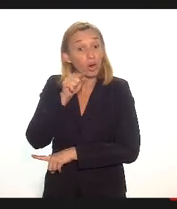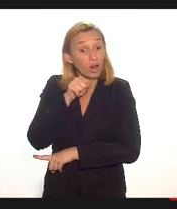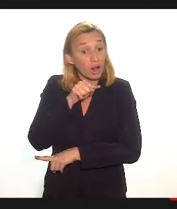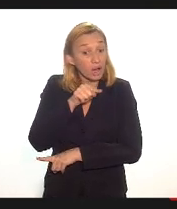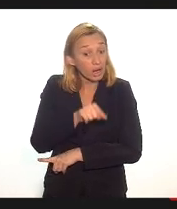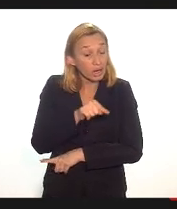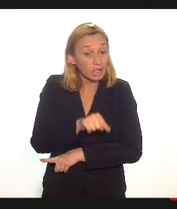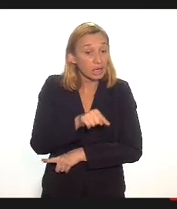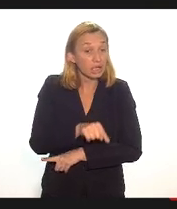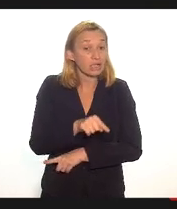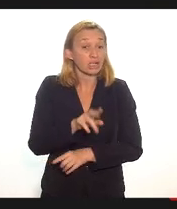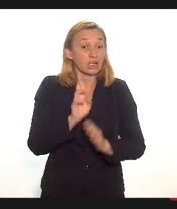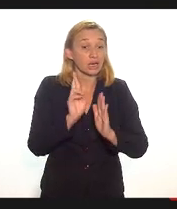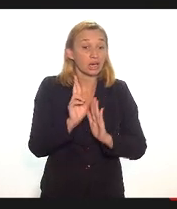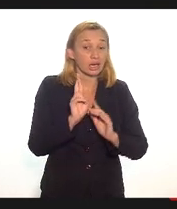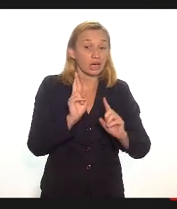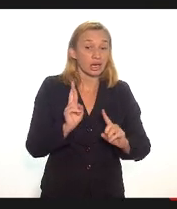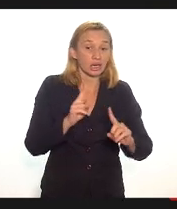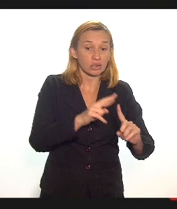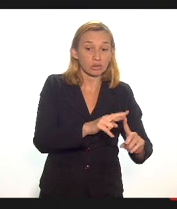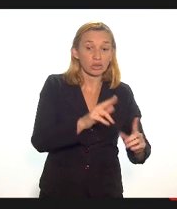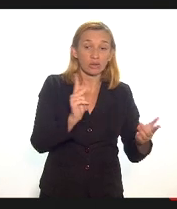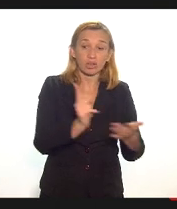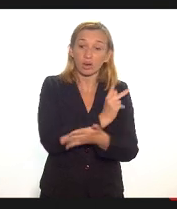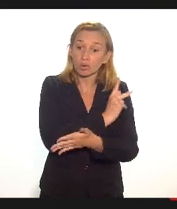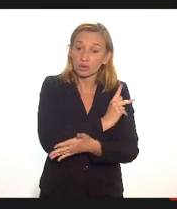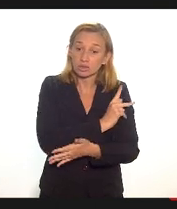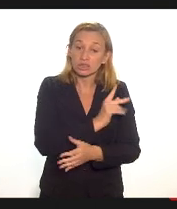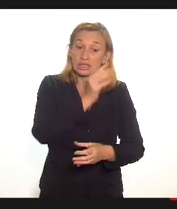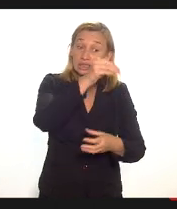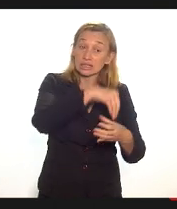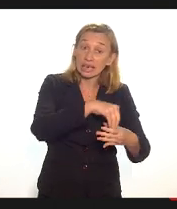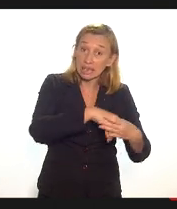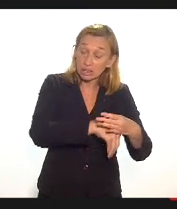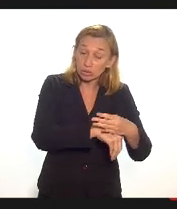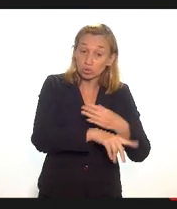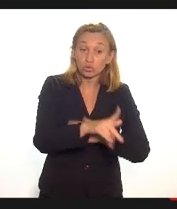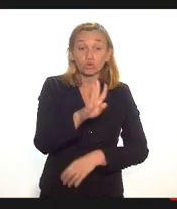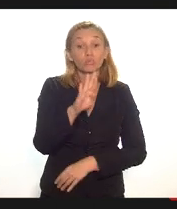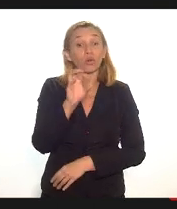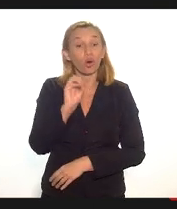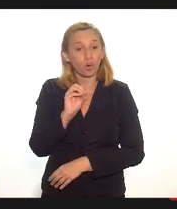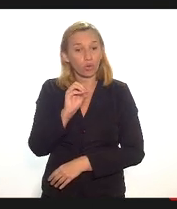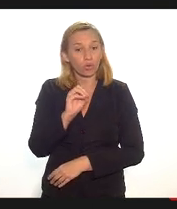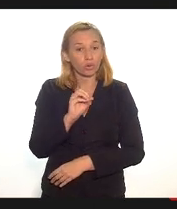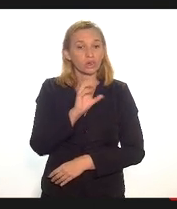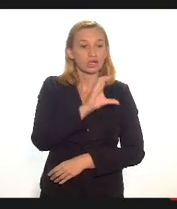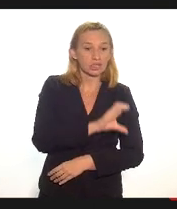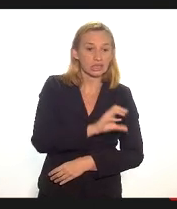que dizem respeito ao que aconteceu dentro do bloco